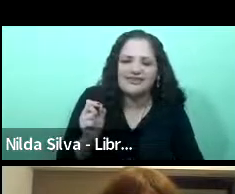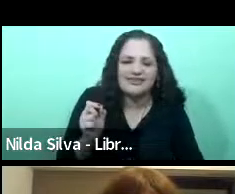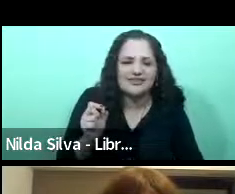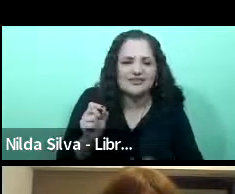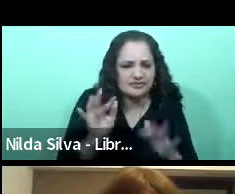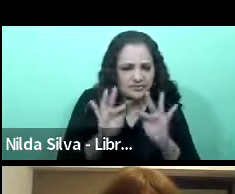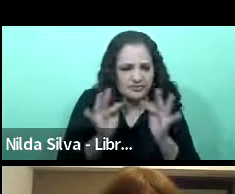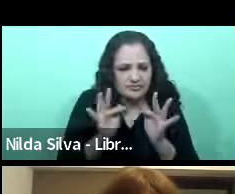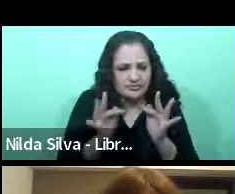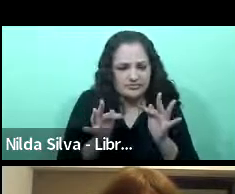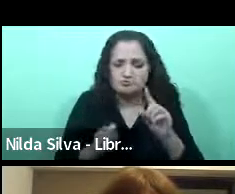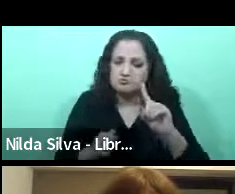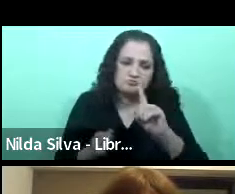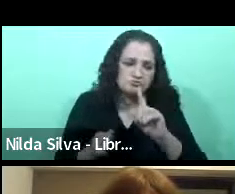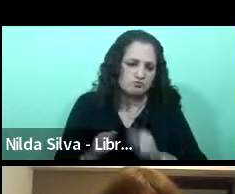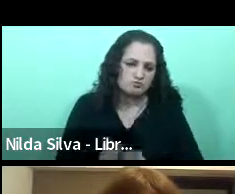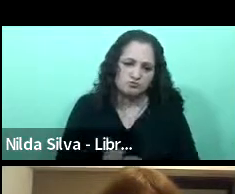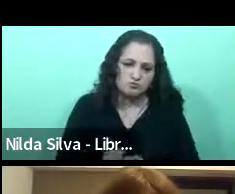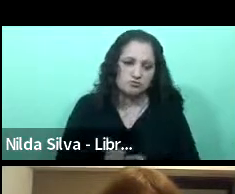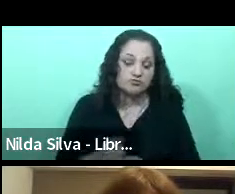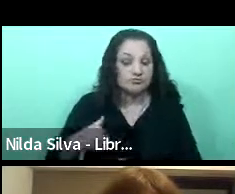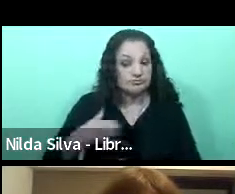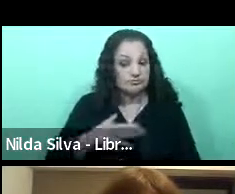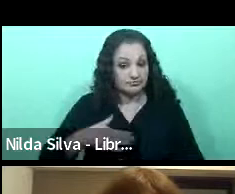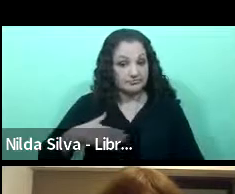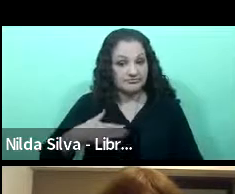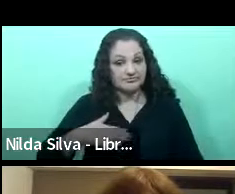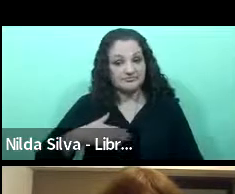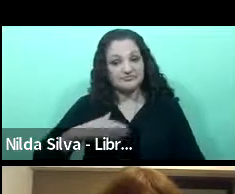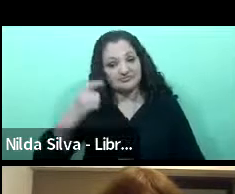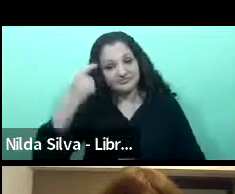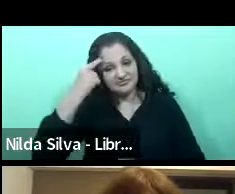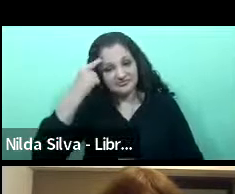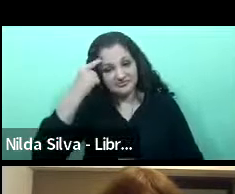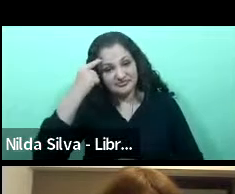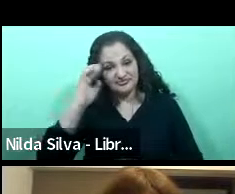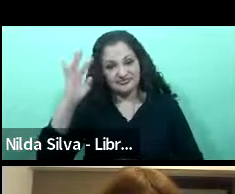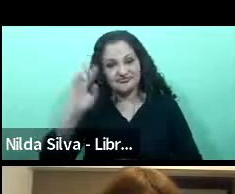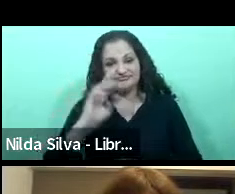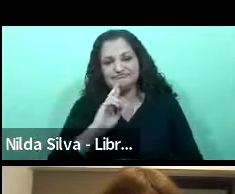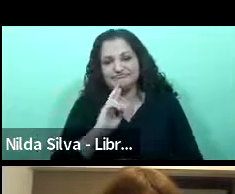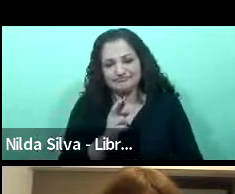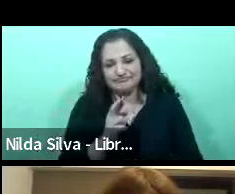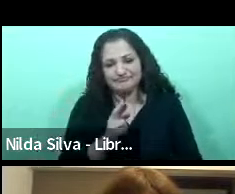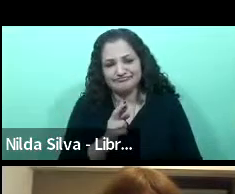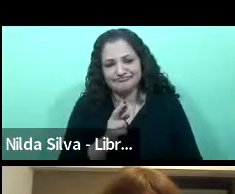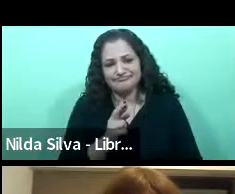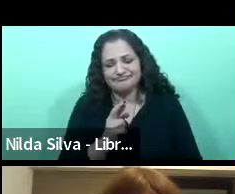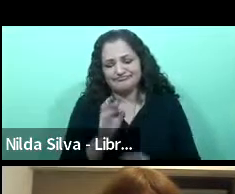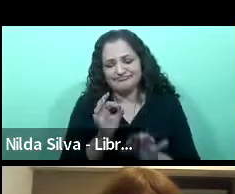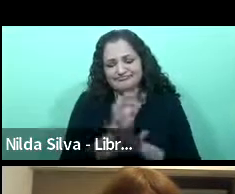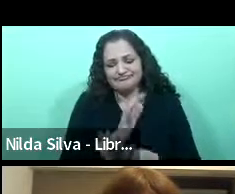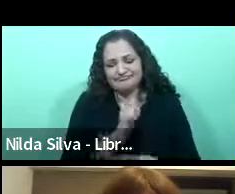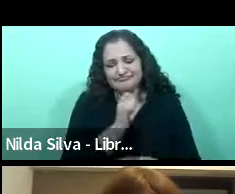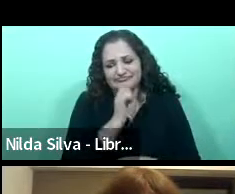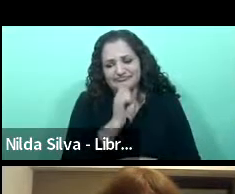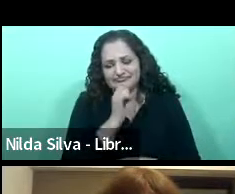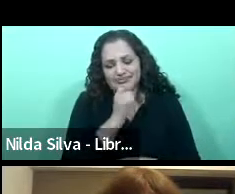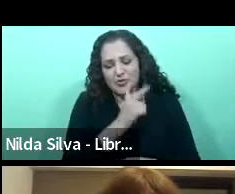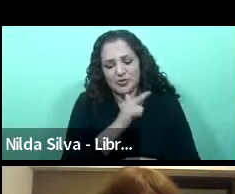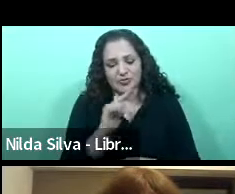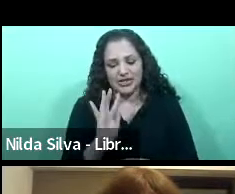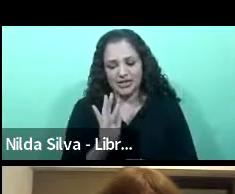simples. Então, eu gosto muito de pensar, e eu não vou responder, nem tenho essa resposta,